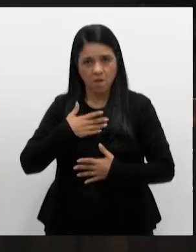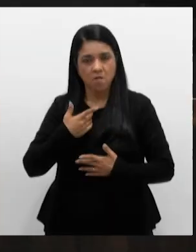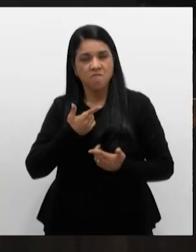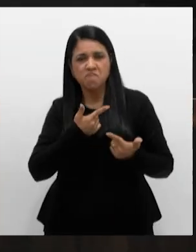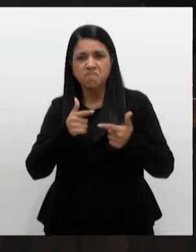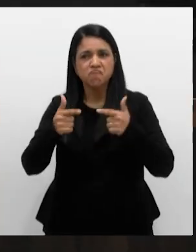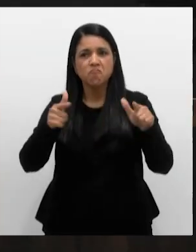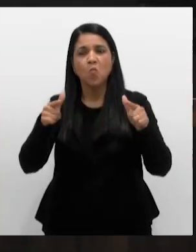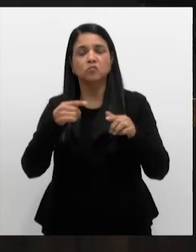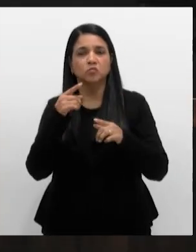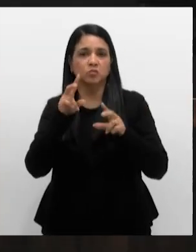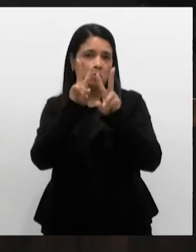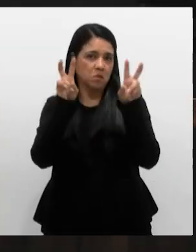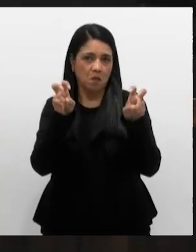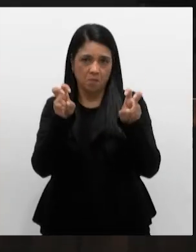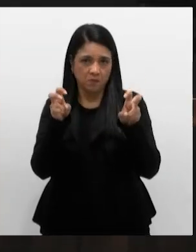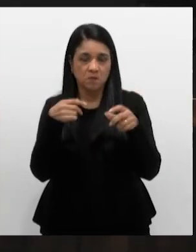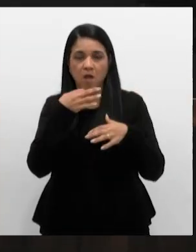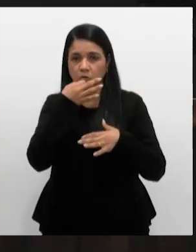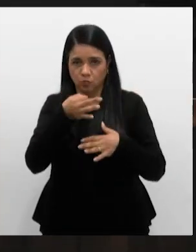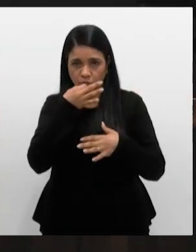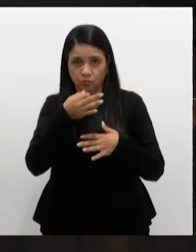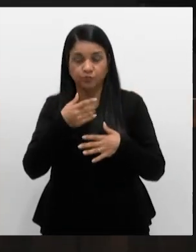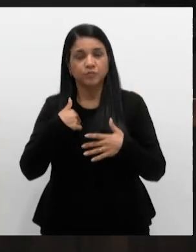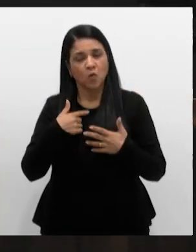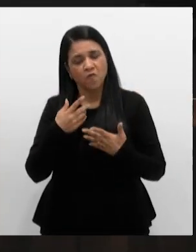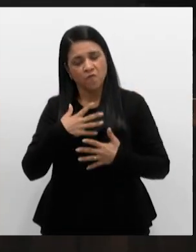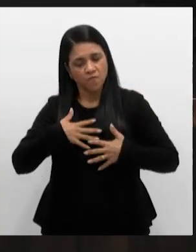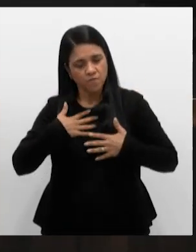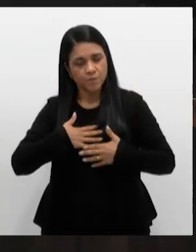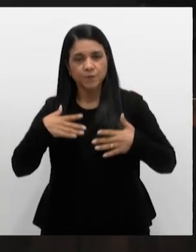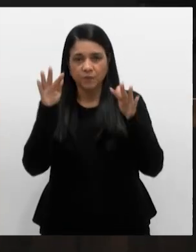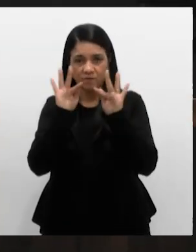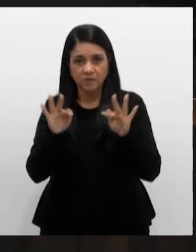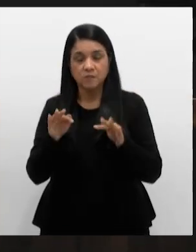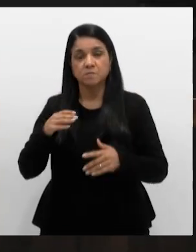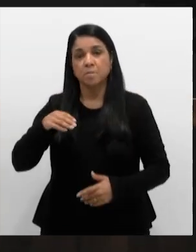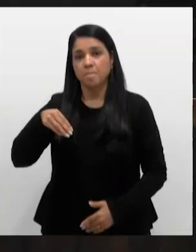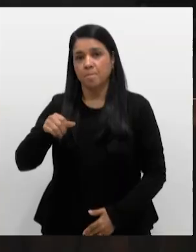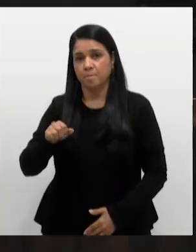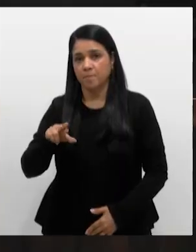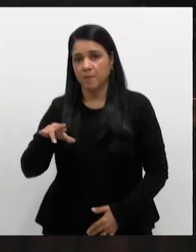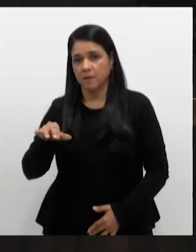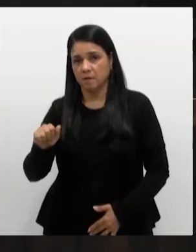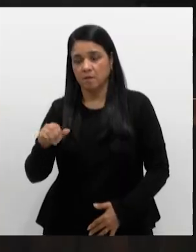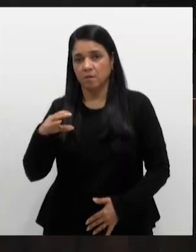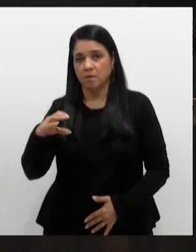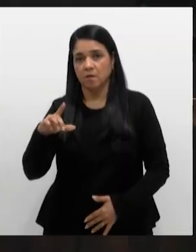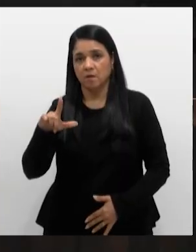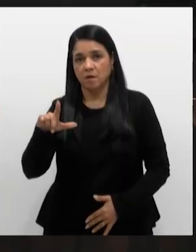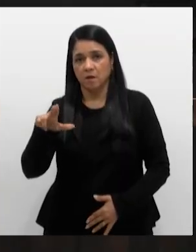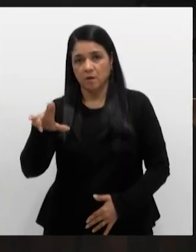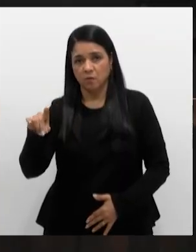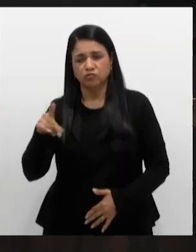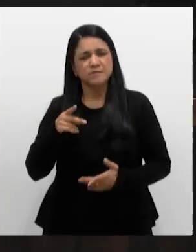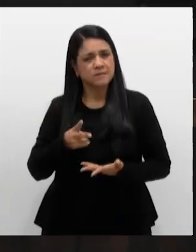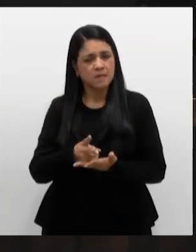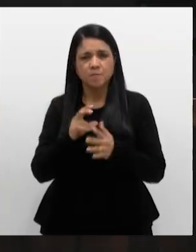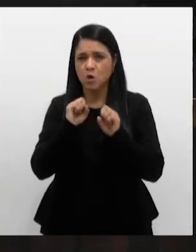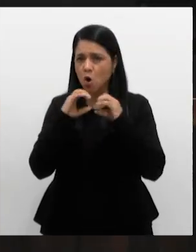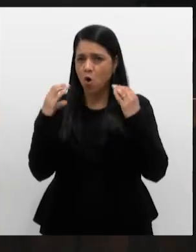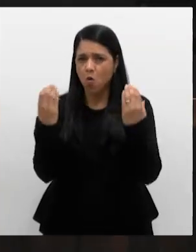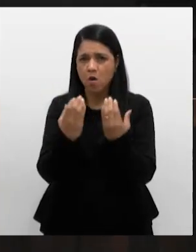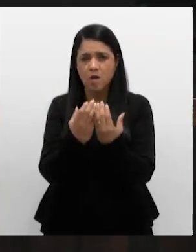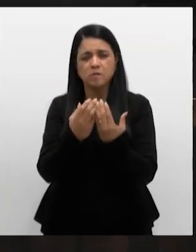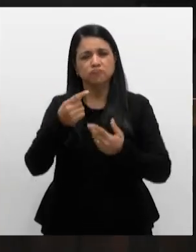muito feliz em poder referendar isso aqui, porque Maria Cláudia é, de fato, uma pessoa que está sempre aqui em congressos, né, em